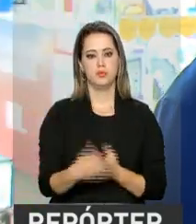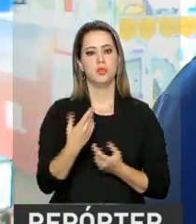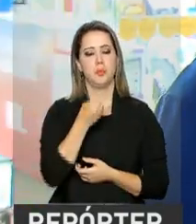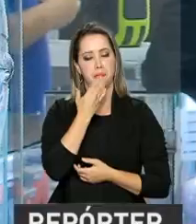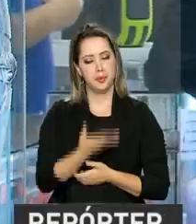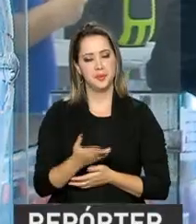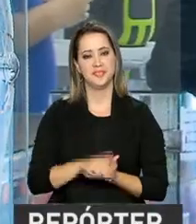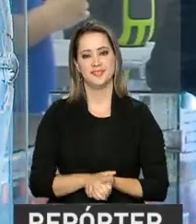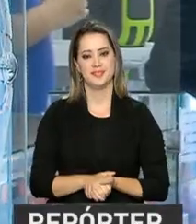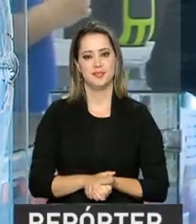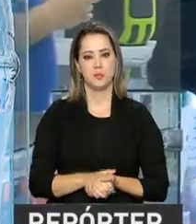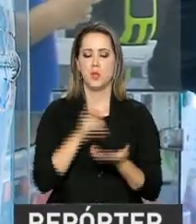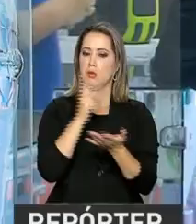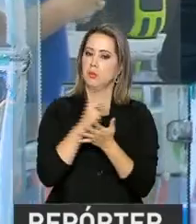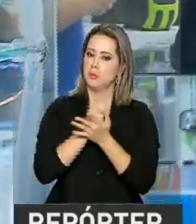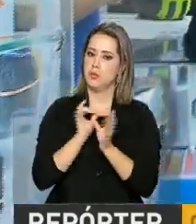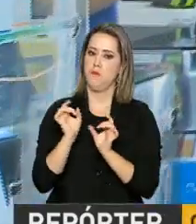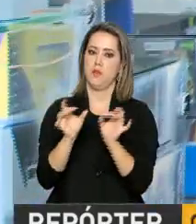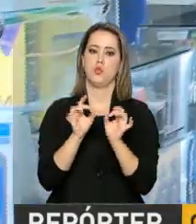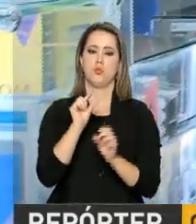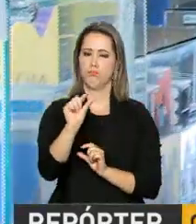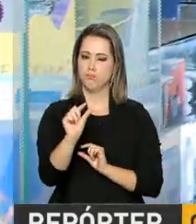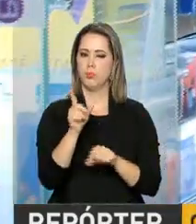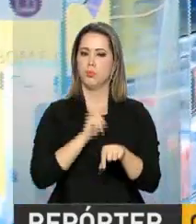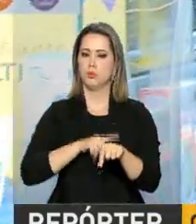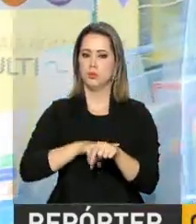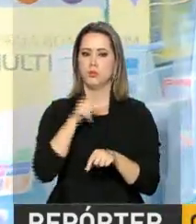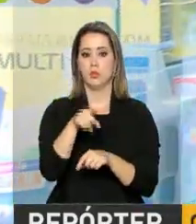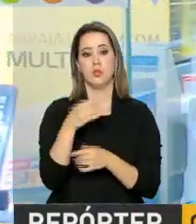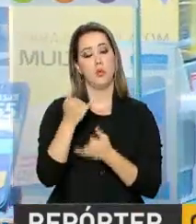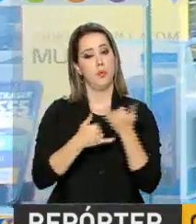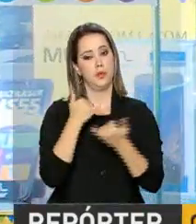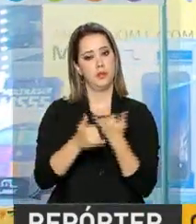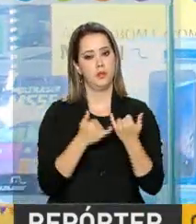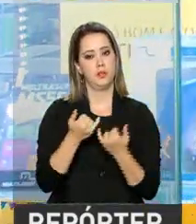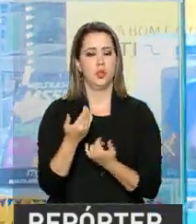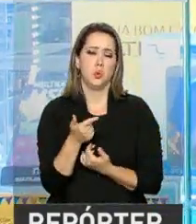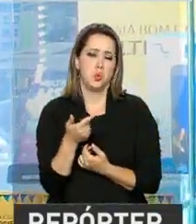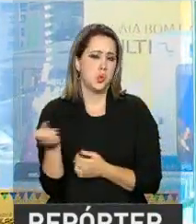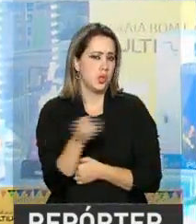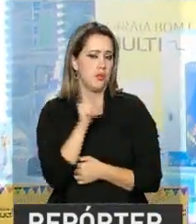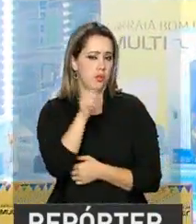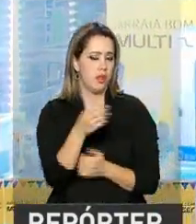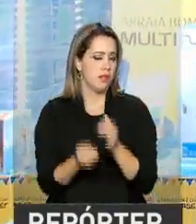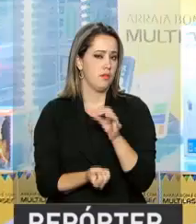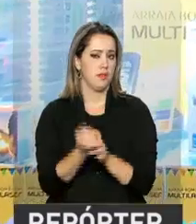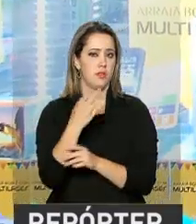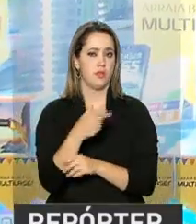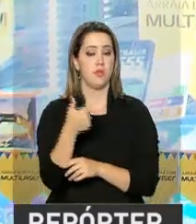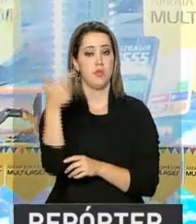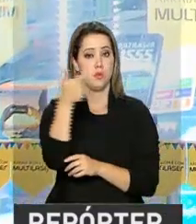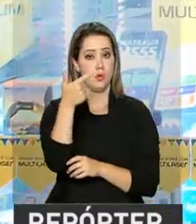bem bacana. Apesar de ser vendido há pouco tempo no Brasil, o brinquedo não é novidade. Ele foi inventado